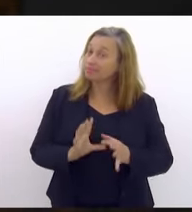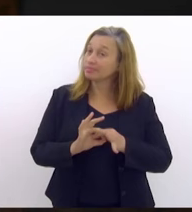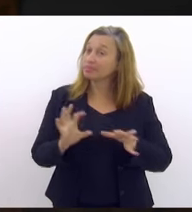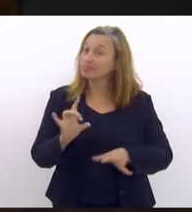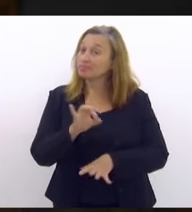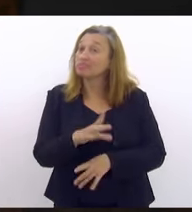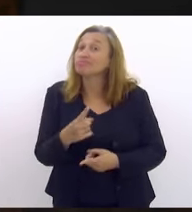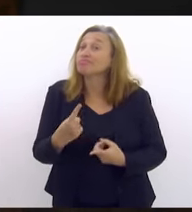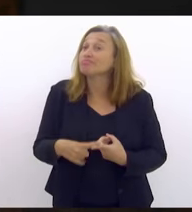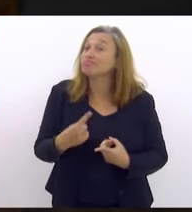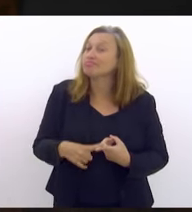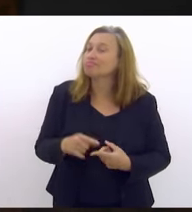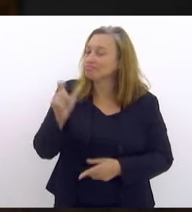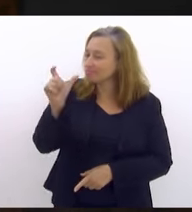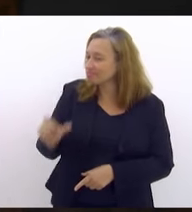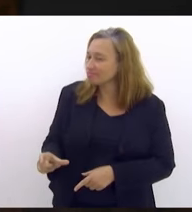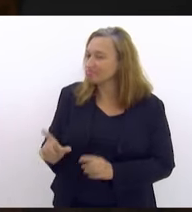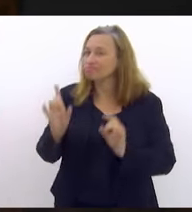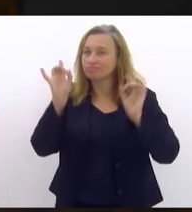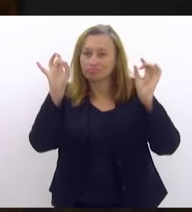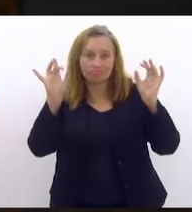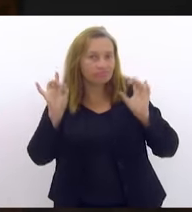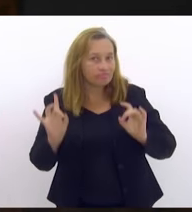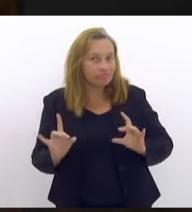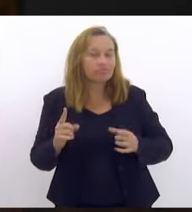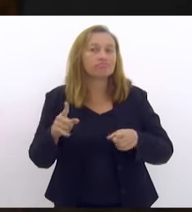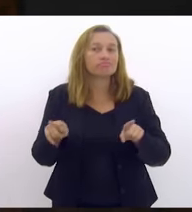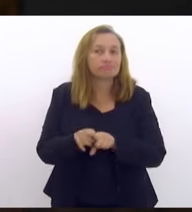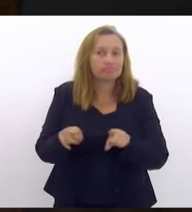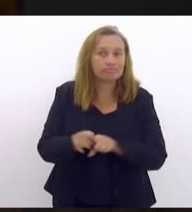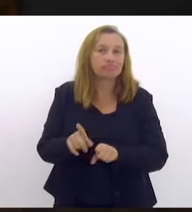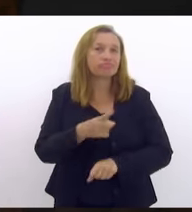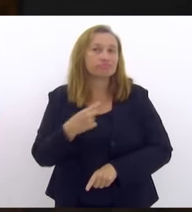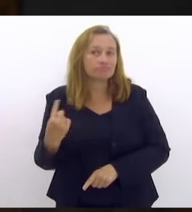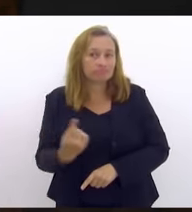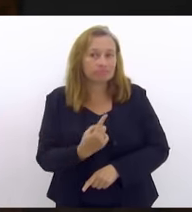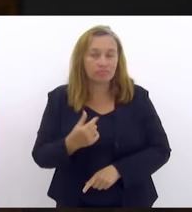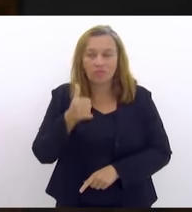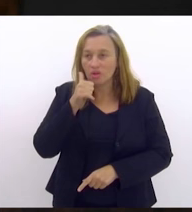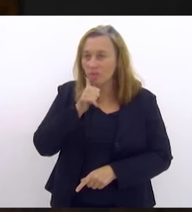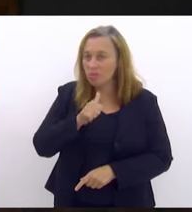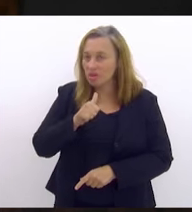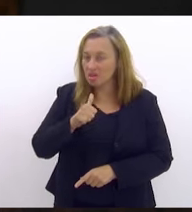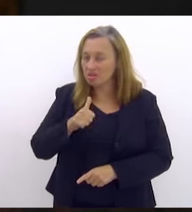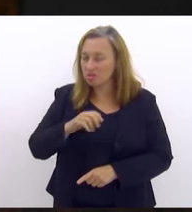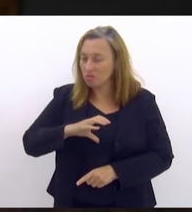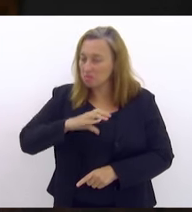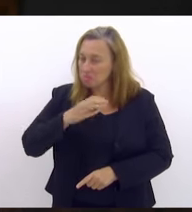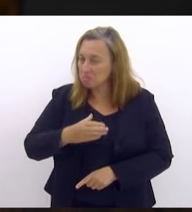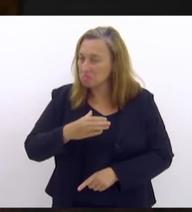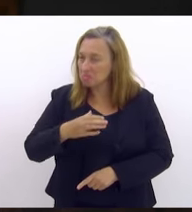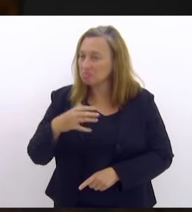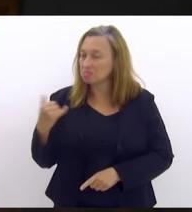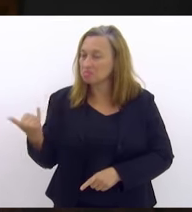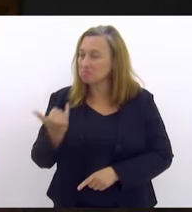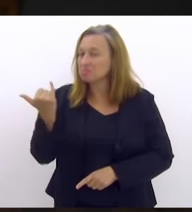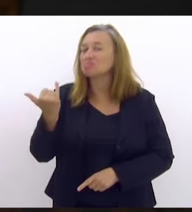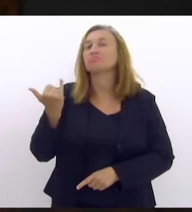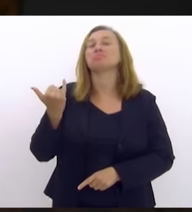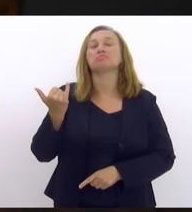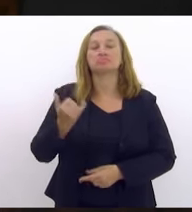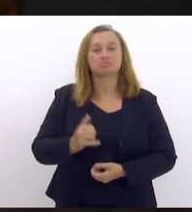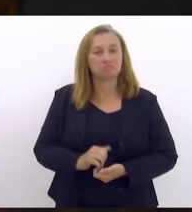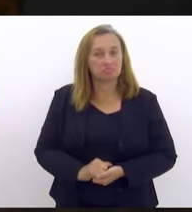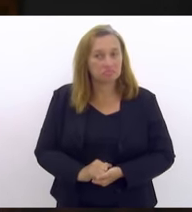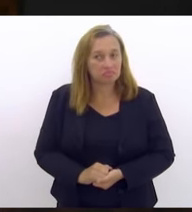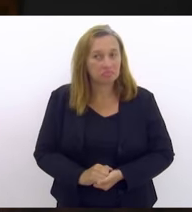último, porque essa pessoa é uma pessoa muito especial também para a gente. Uma mulher guerreira, uma mulher empoderada, uma